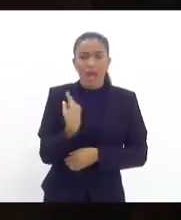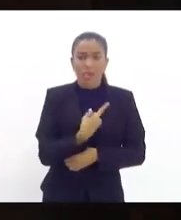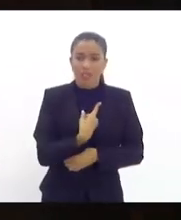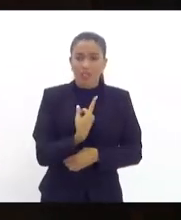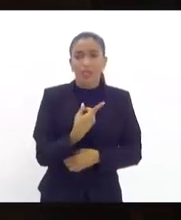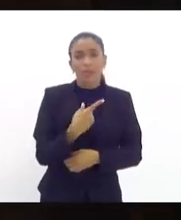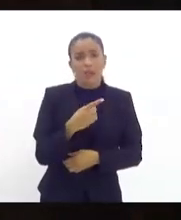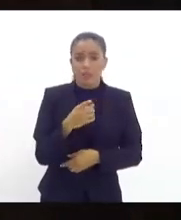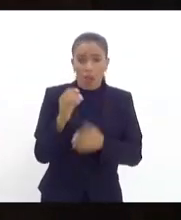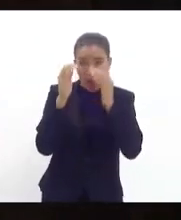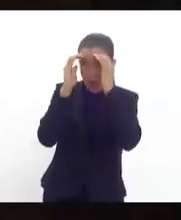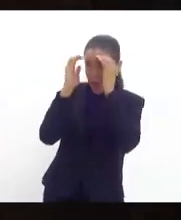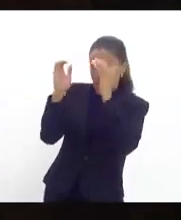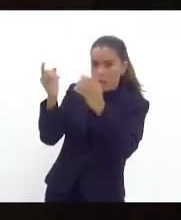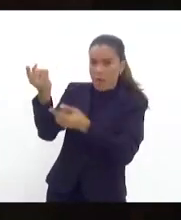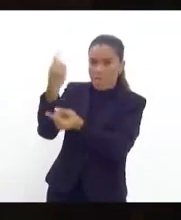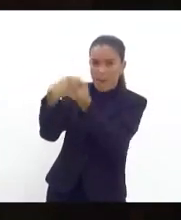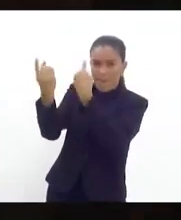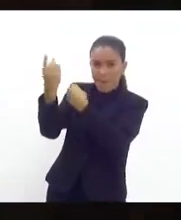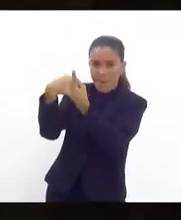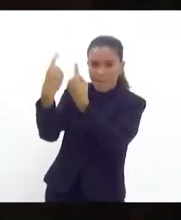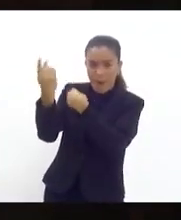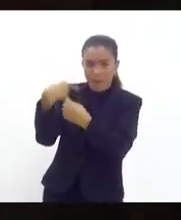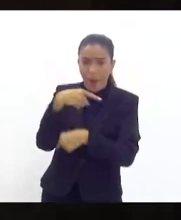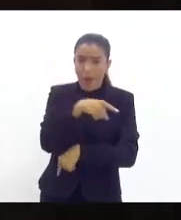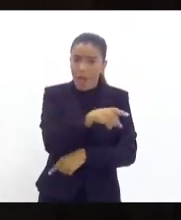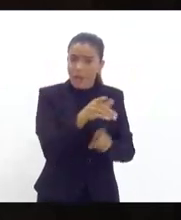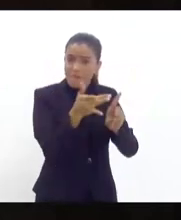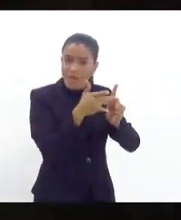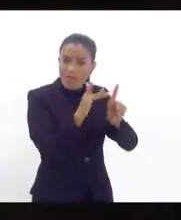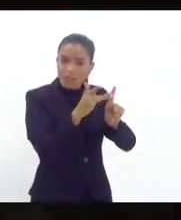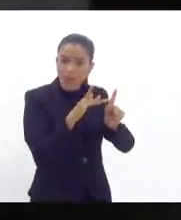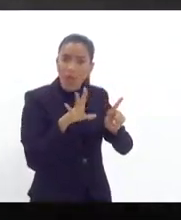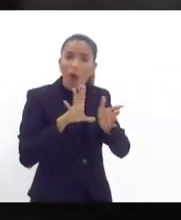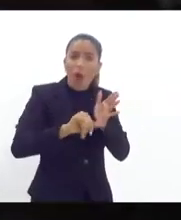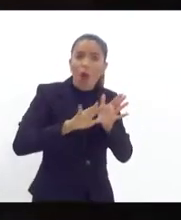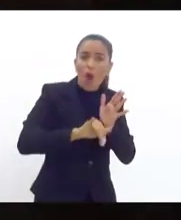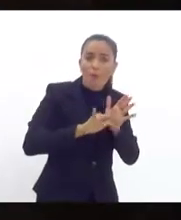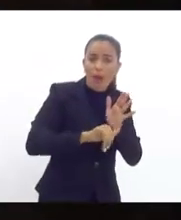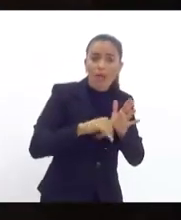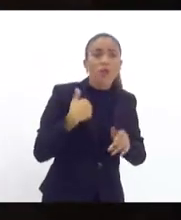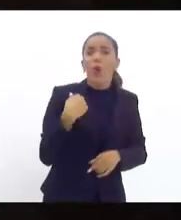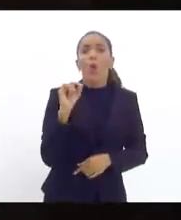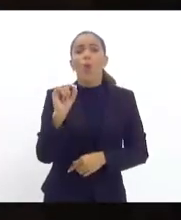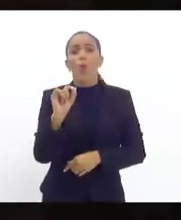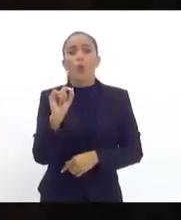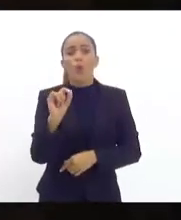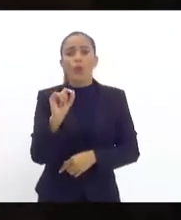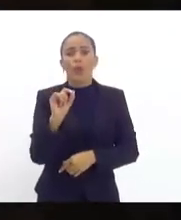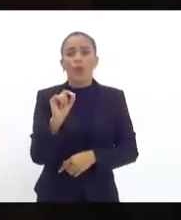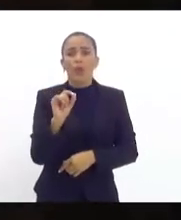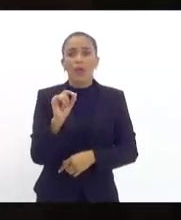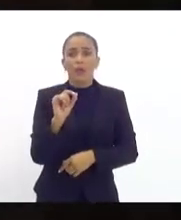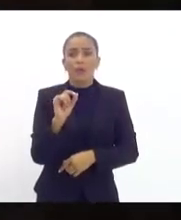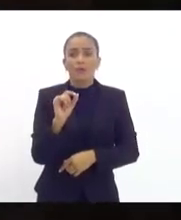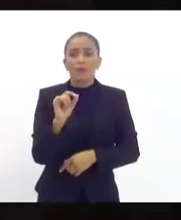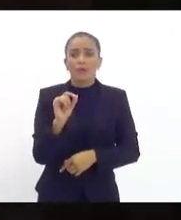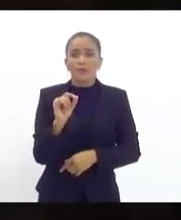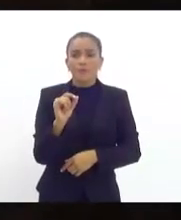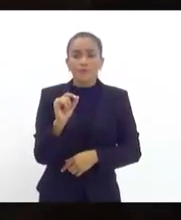acata a ordem eles são vítimas e pegam as nossas coisas Nós somos o que nós somos os